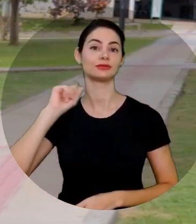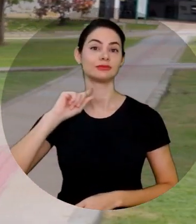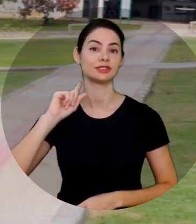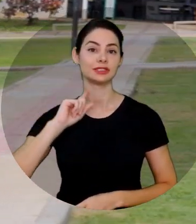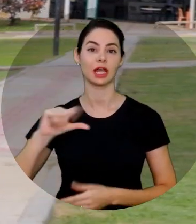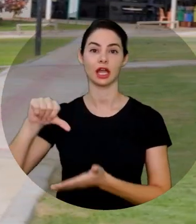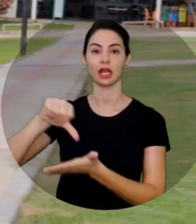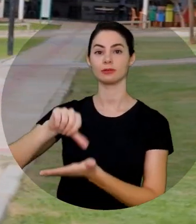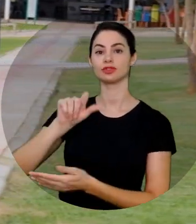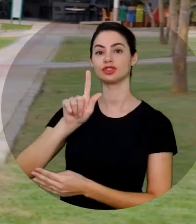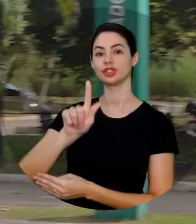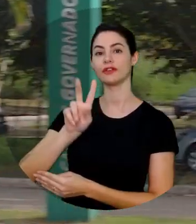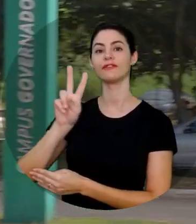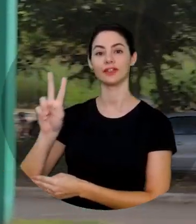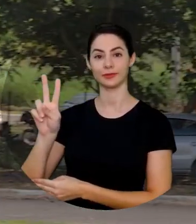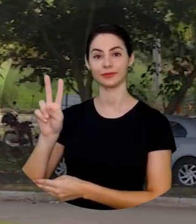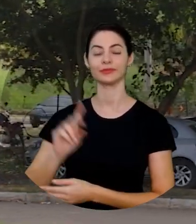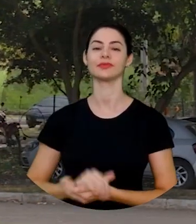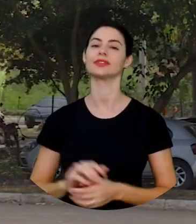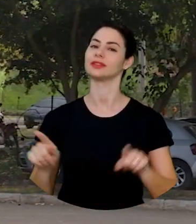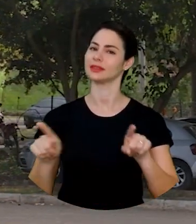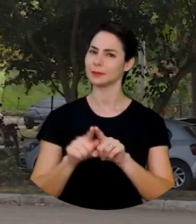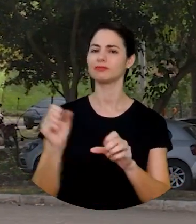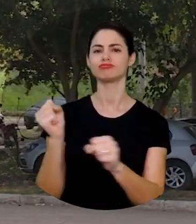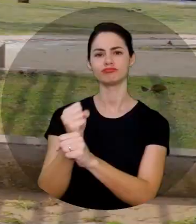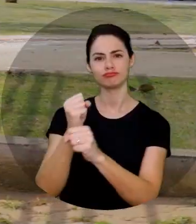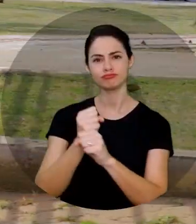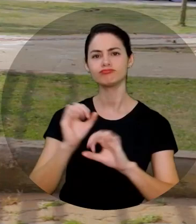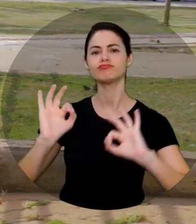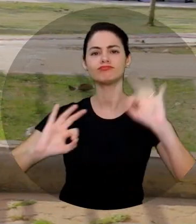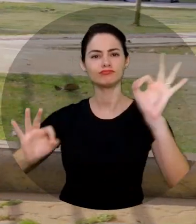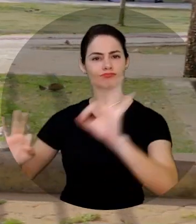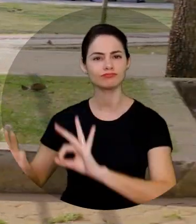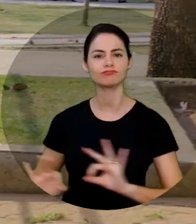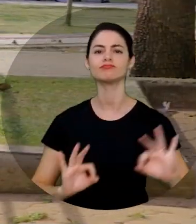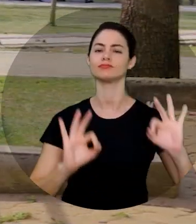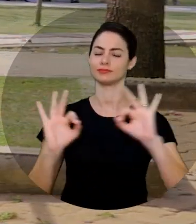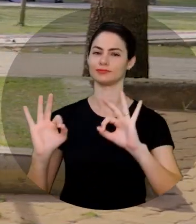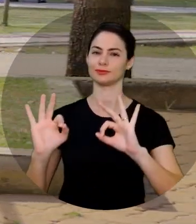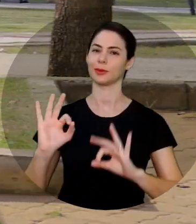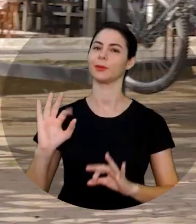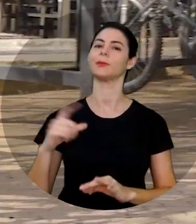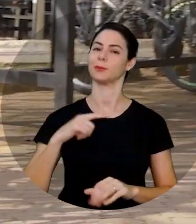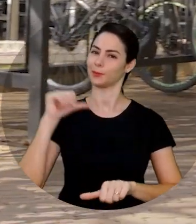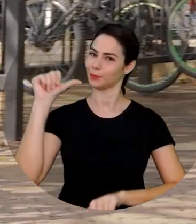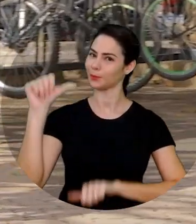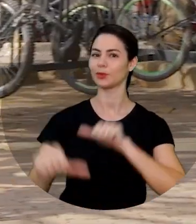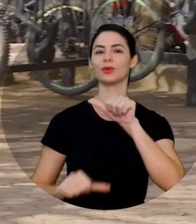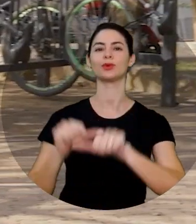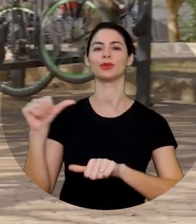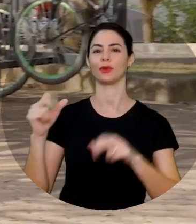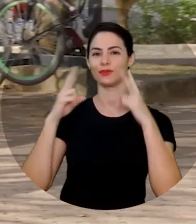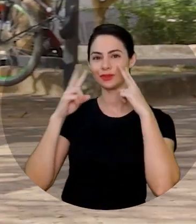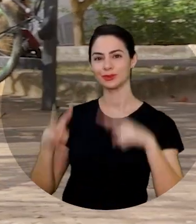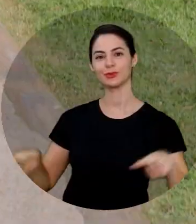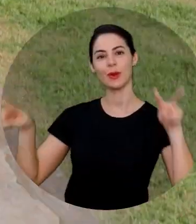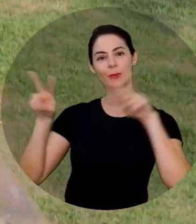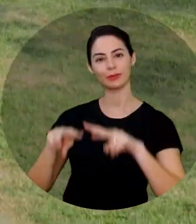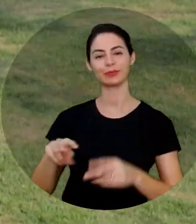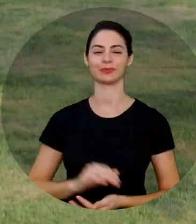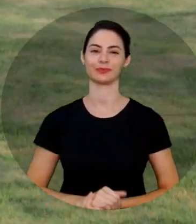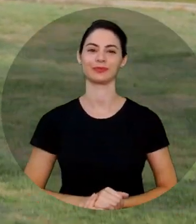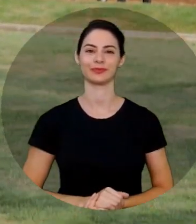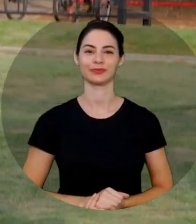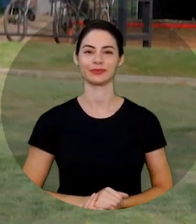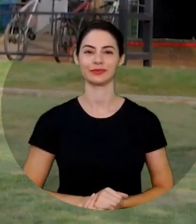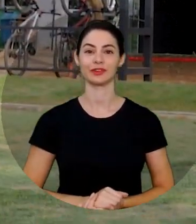o leste de Minas, o campus Governador Valadares passou por obras de infraestrutura e urbanização que mudaram enormemente o